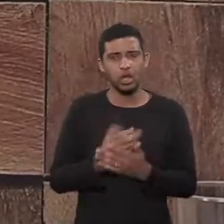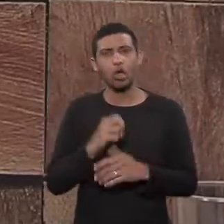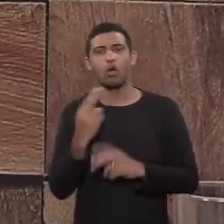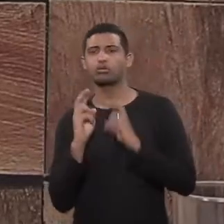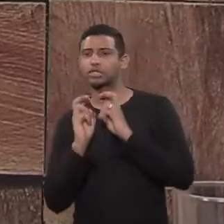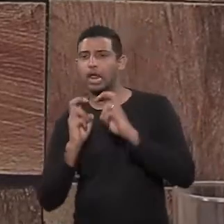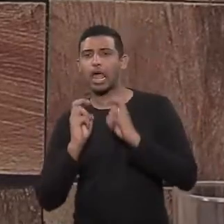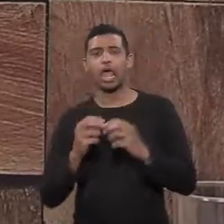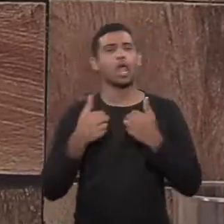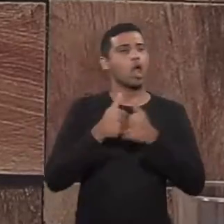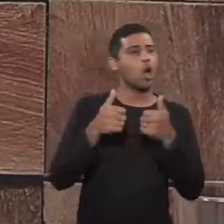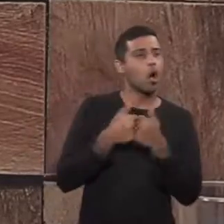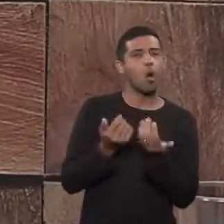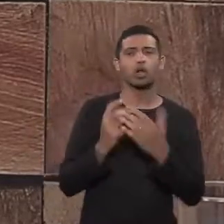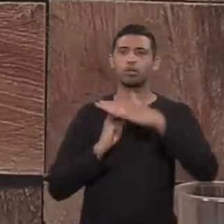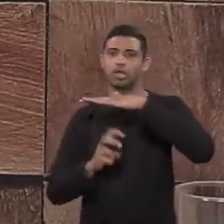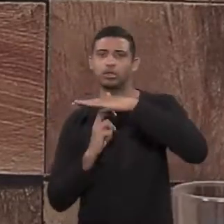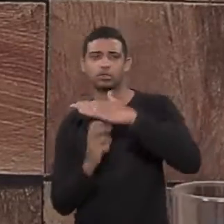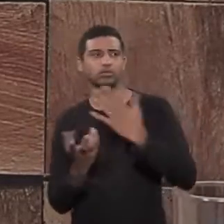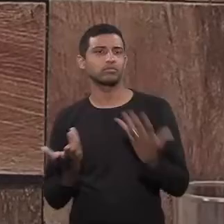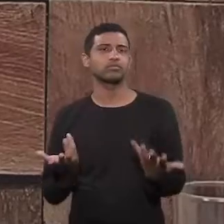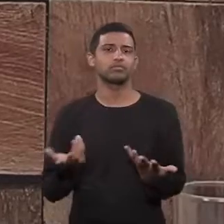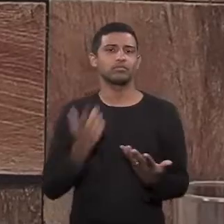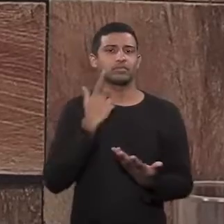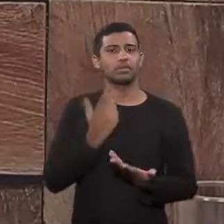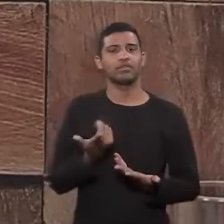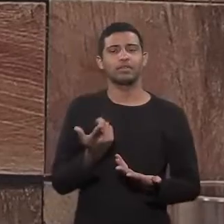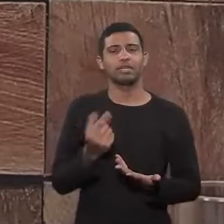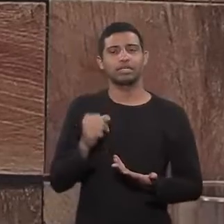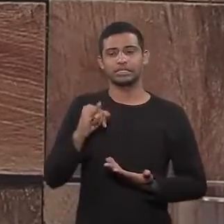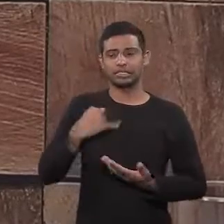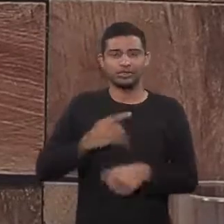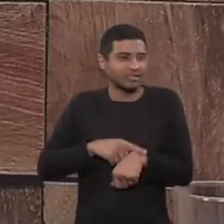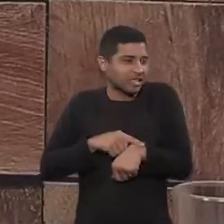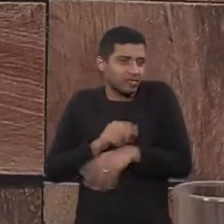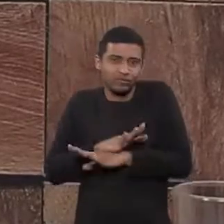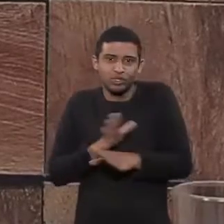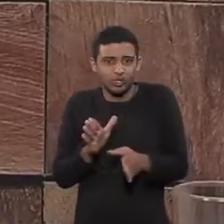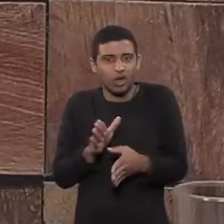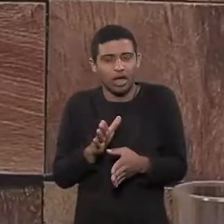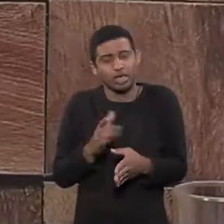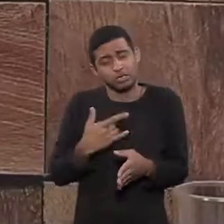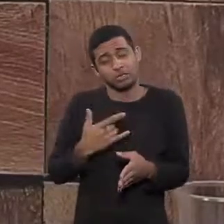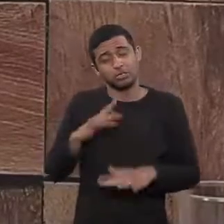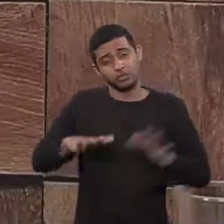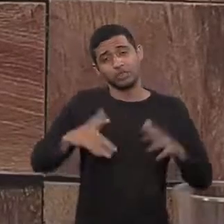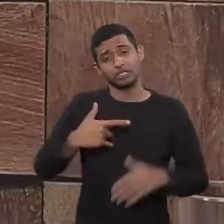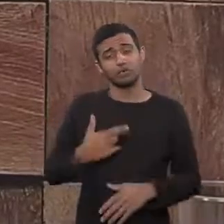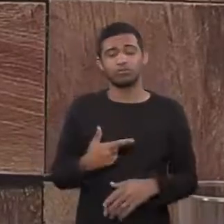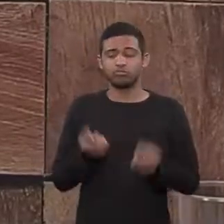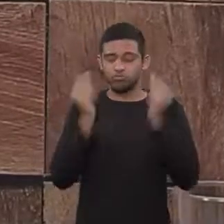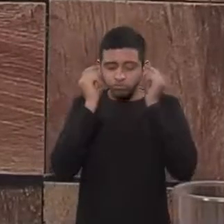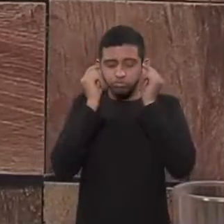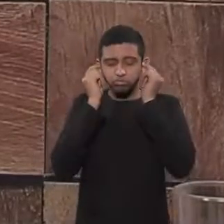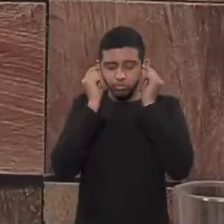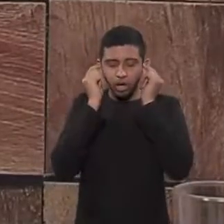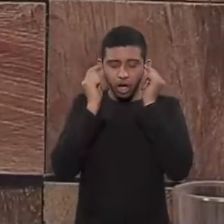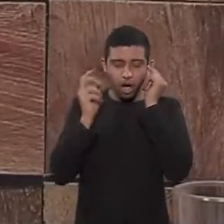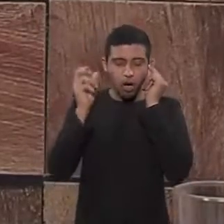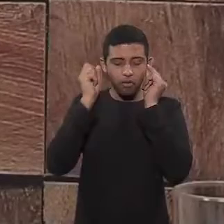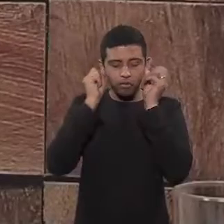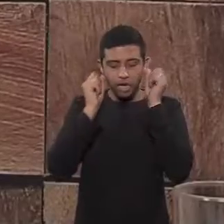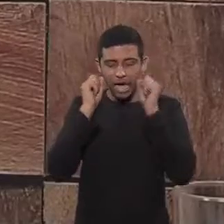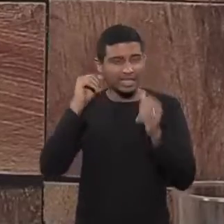do trem, dentro do ônibus, do metrô. Então, se você tem só aquele tempo, às vezes eu pego, sim, vou ouvindo até chegar